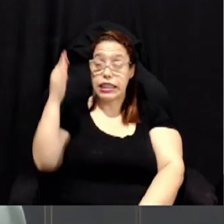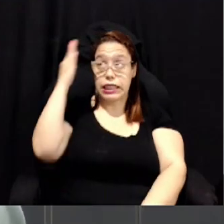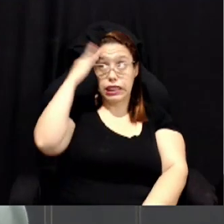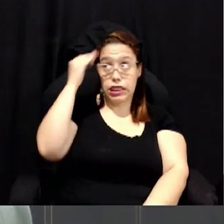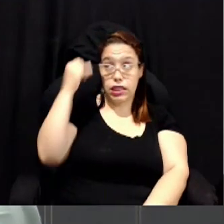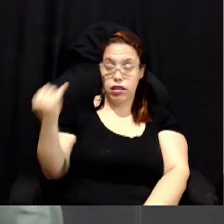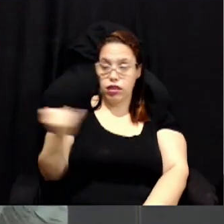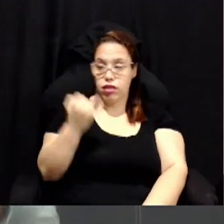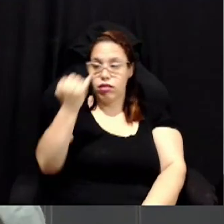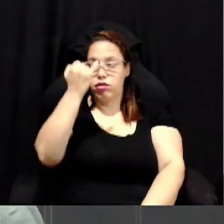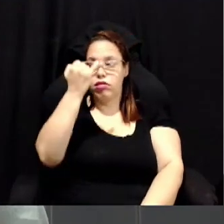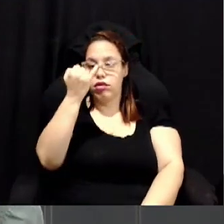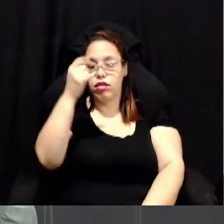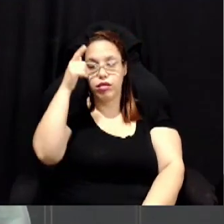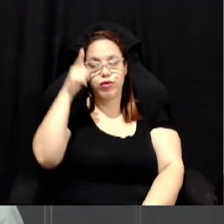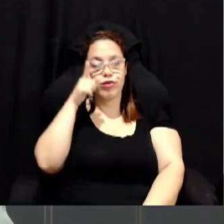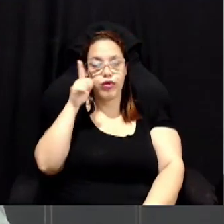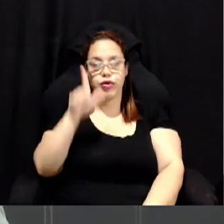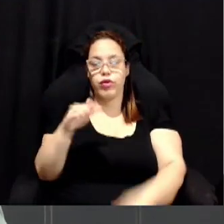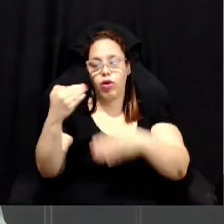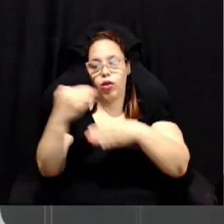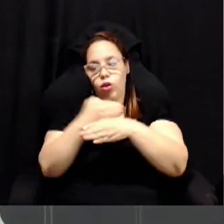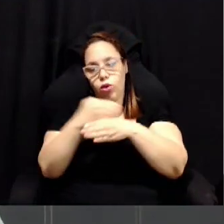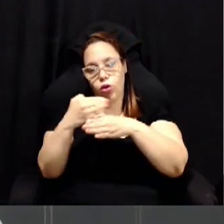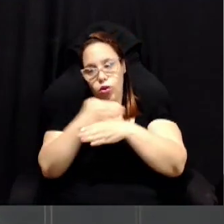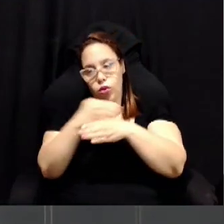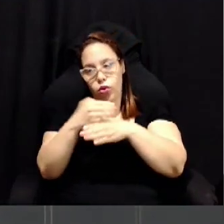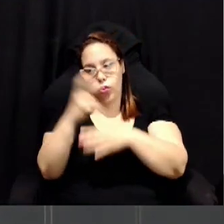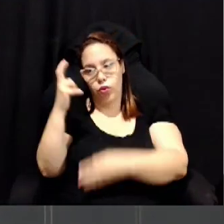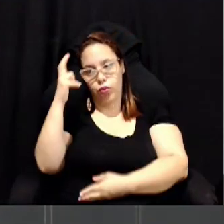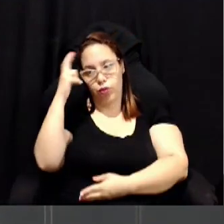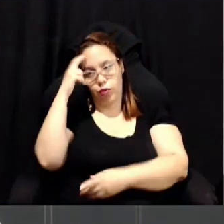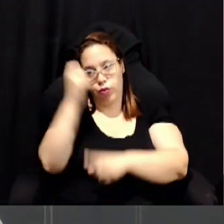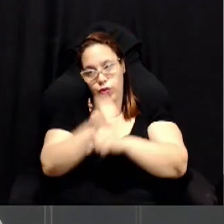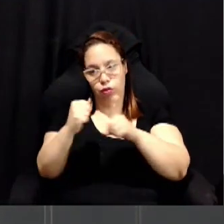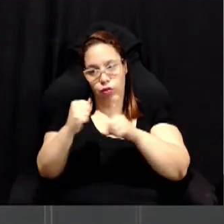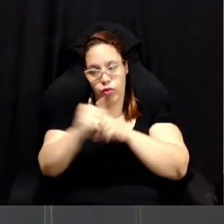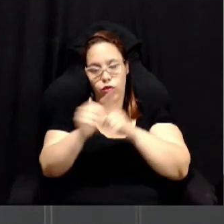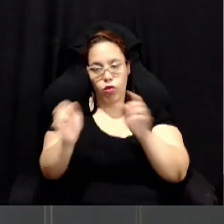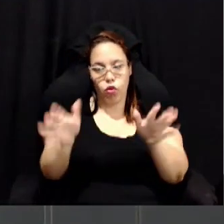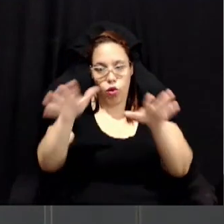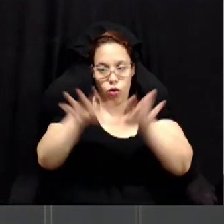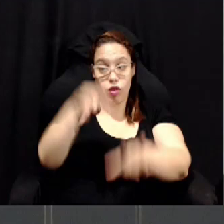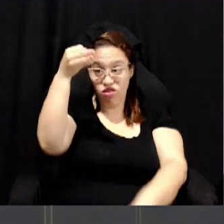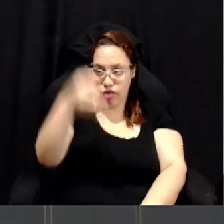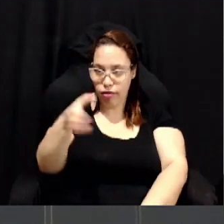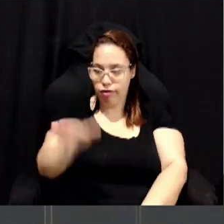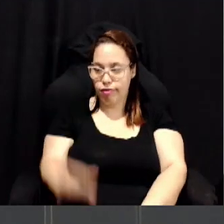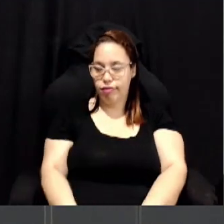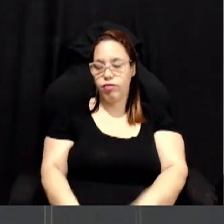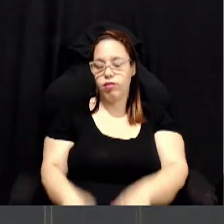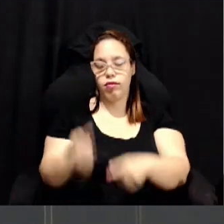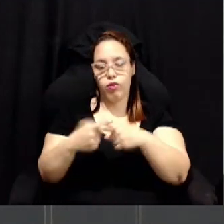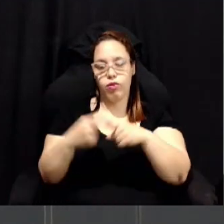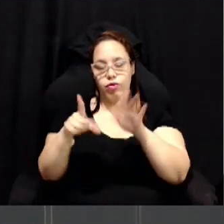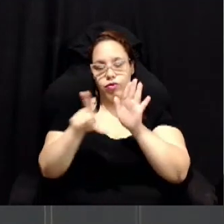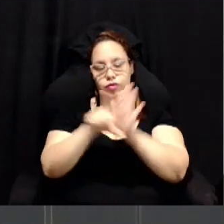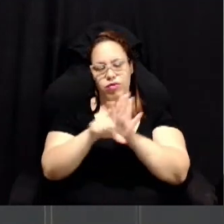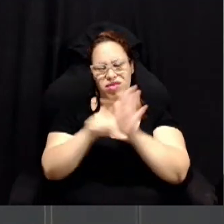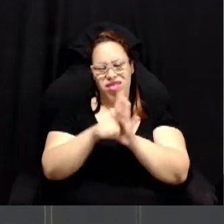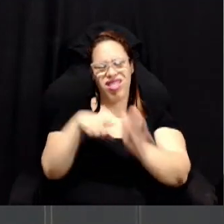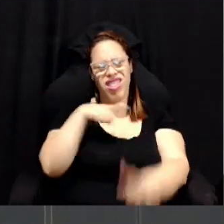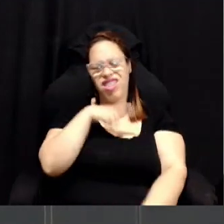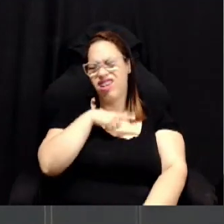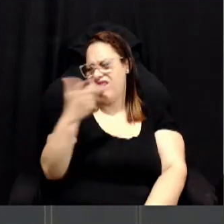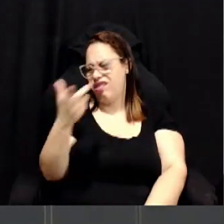a gente consegue ir construindo uma cultura social inclusiva de verdade. Porque legislação existe muita, e eu não estou dizendo